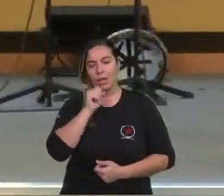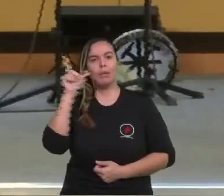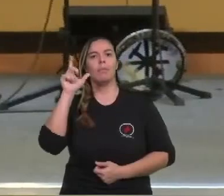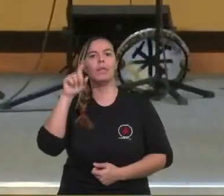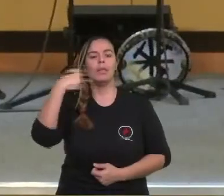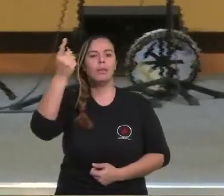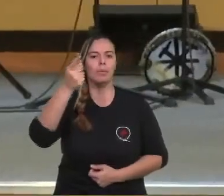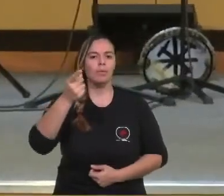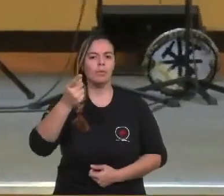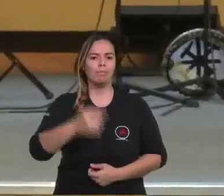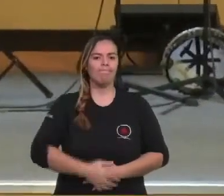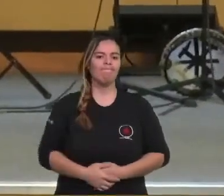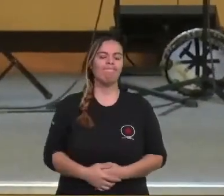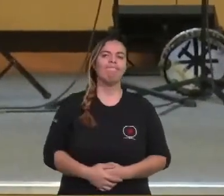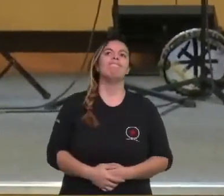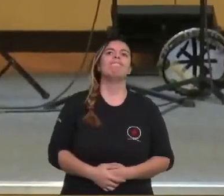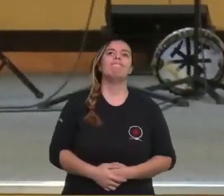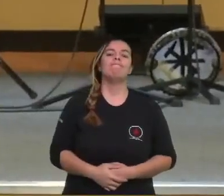diz: gente,